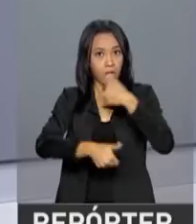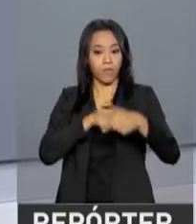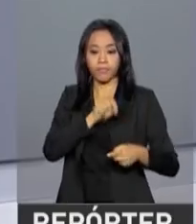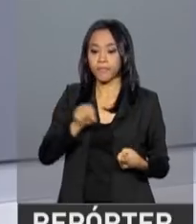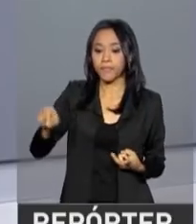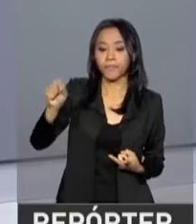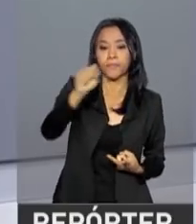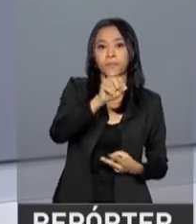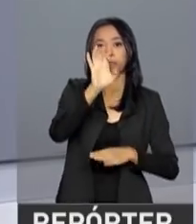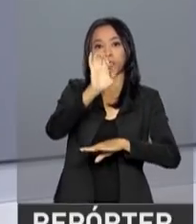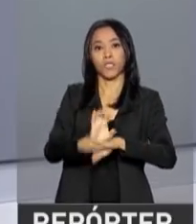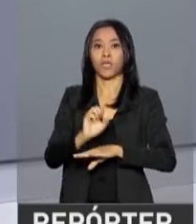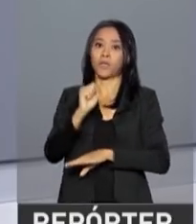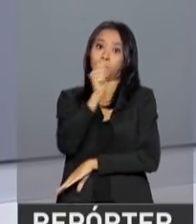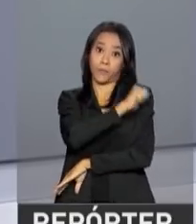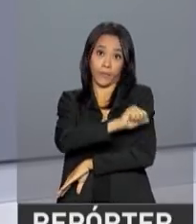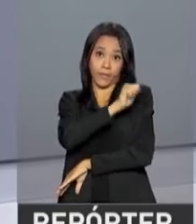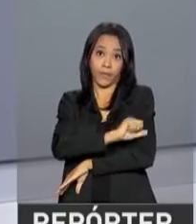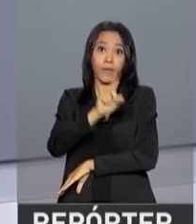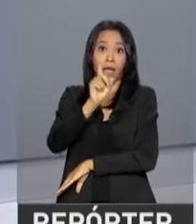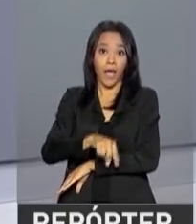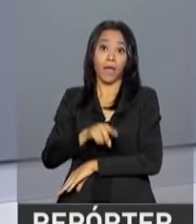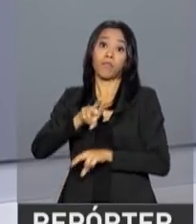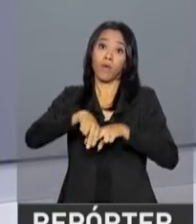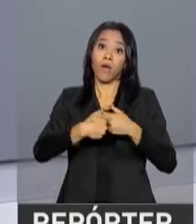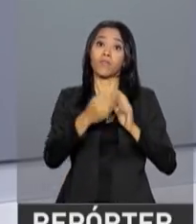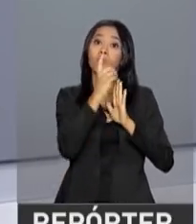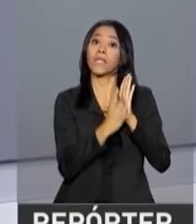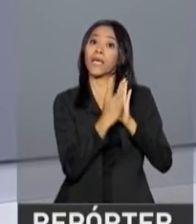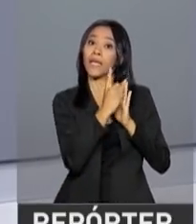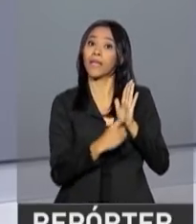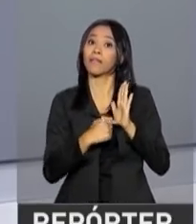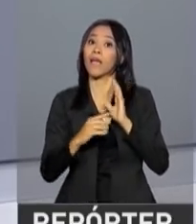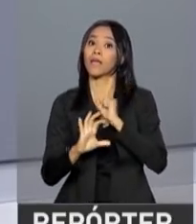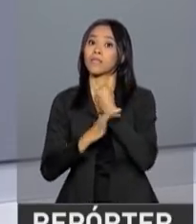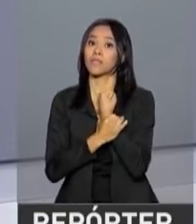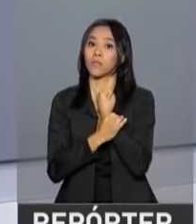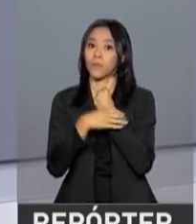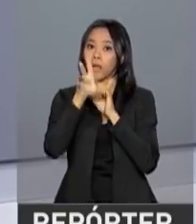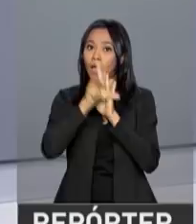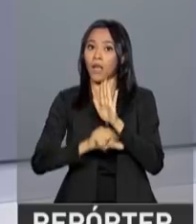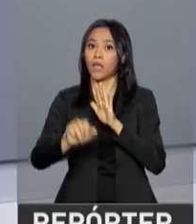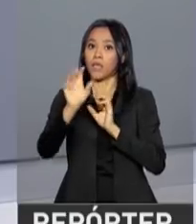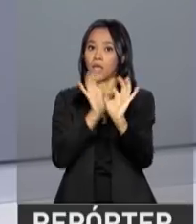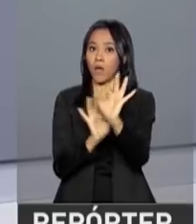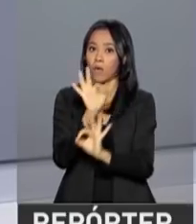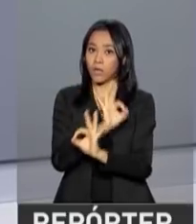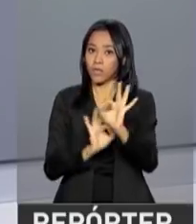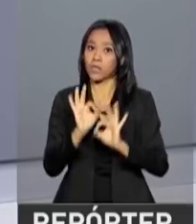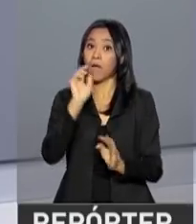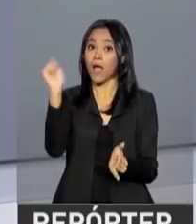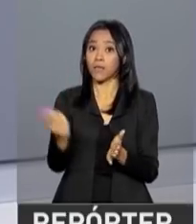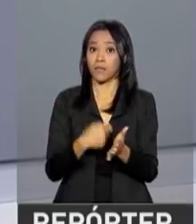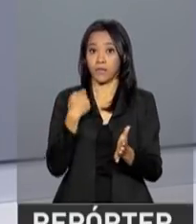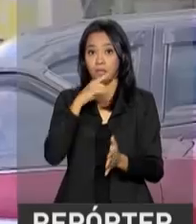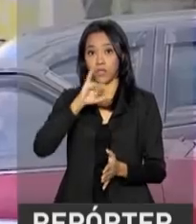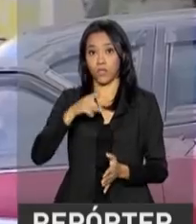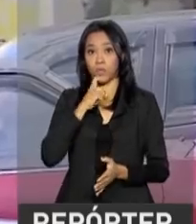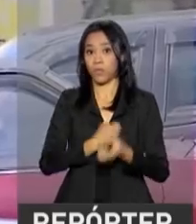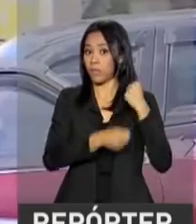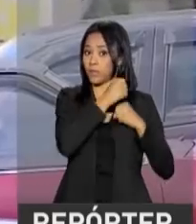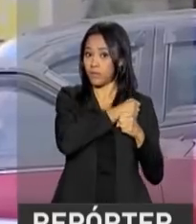janeiro as ações são previstas pelo decreto presidencial de garantia da lei e da ordem assinado em julho do ano passado